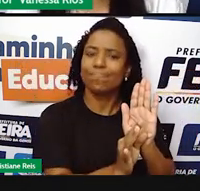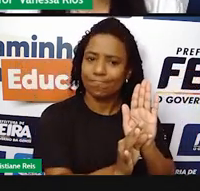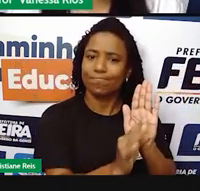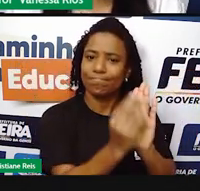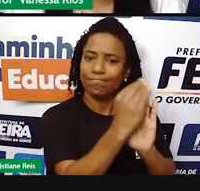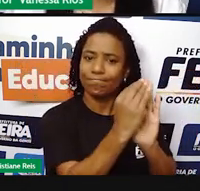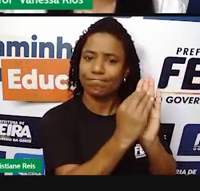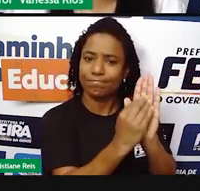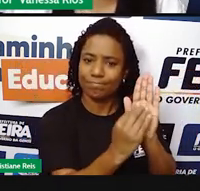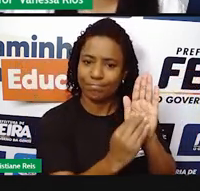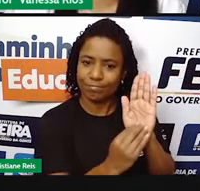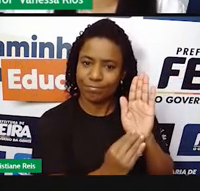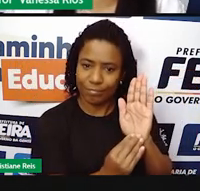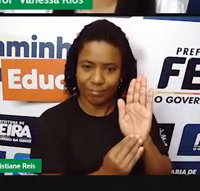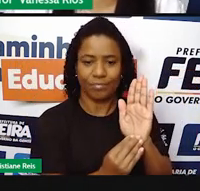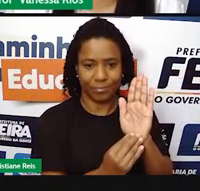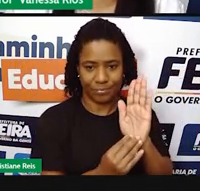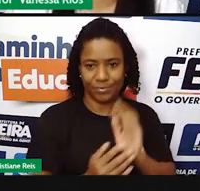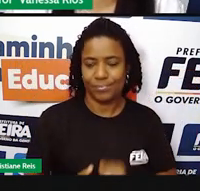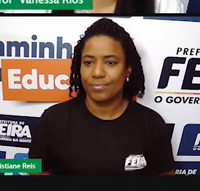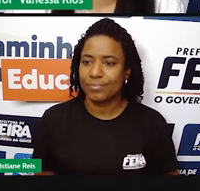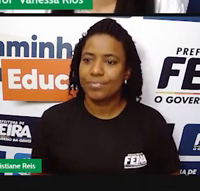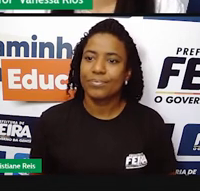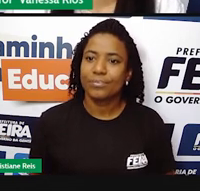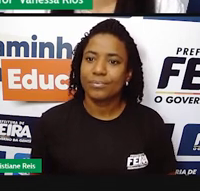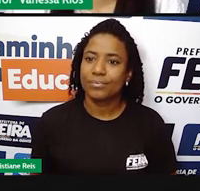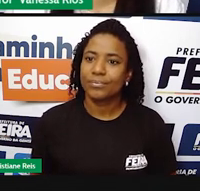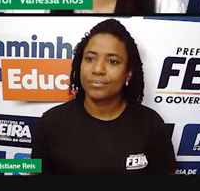seja alcançado.